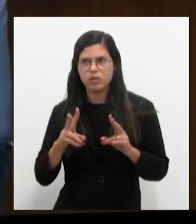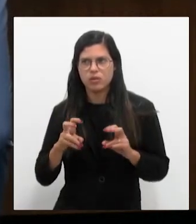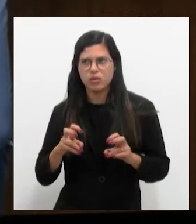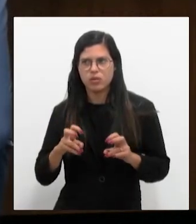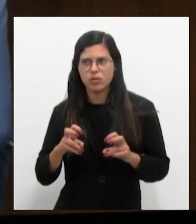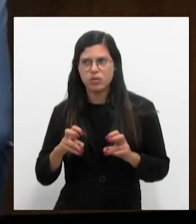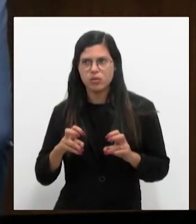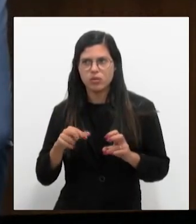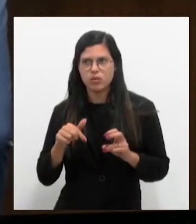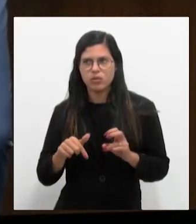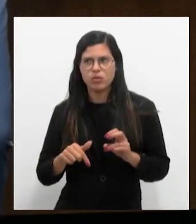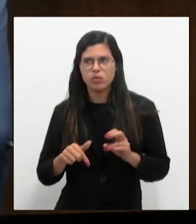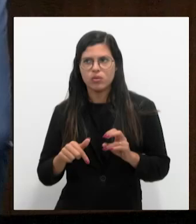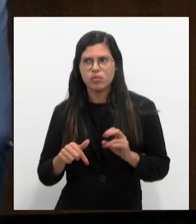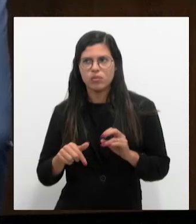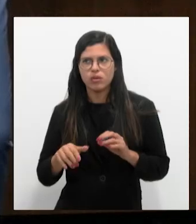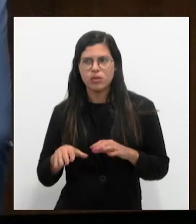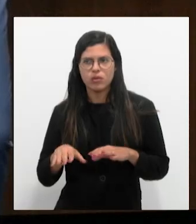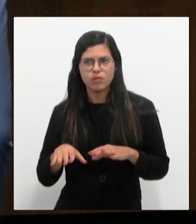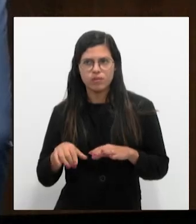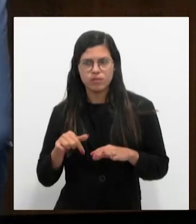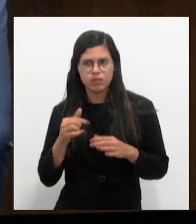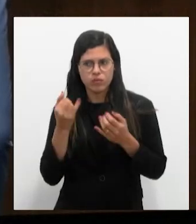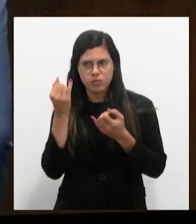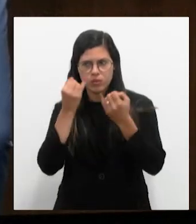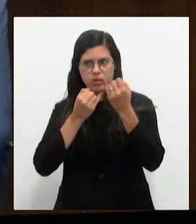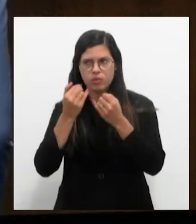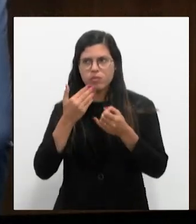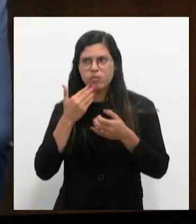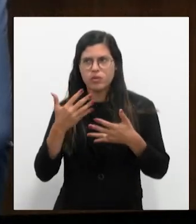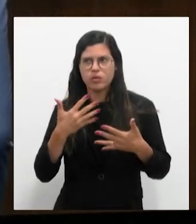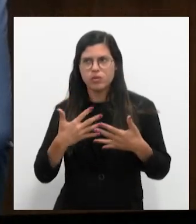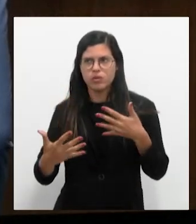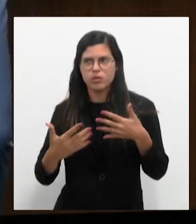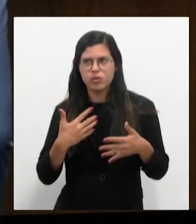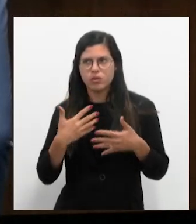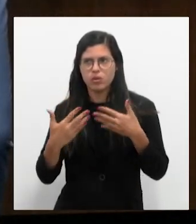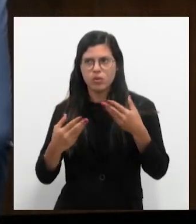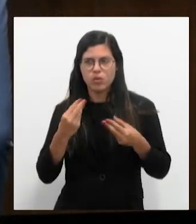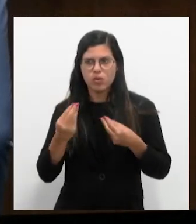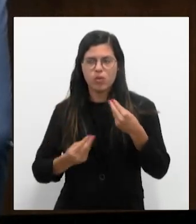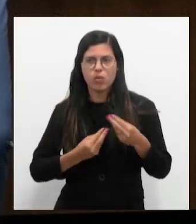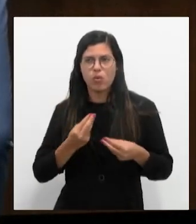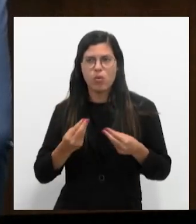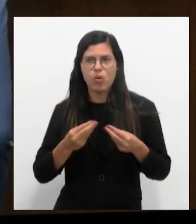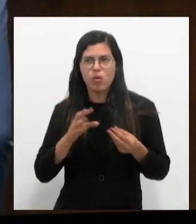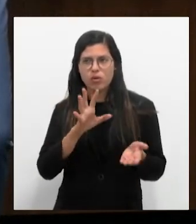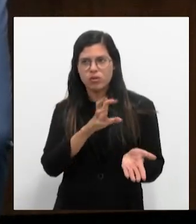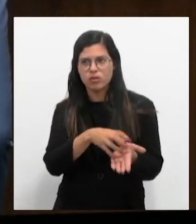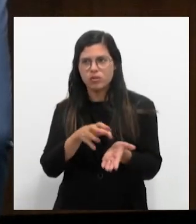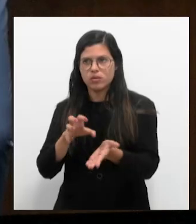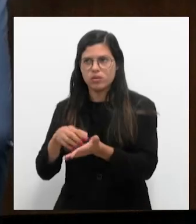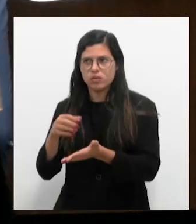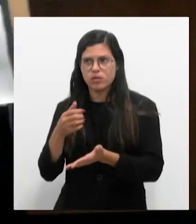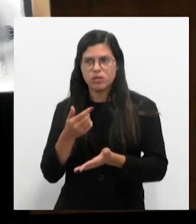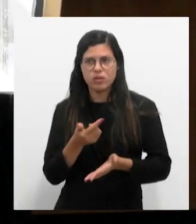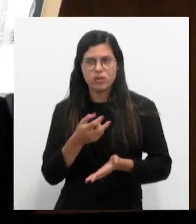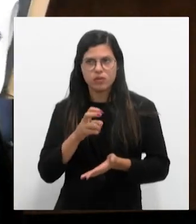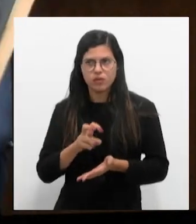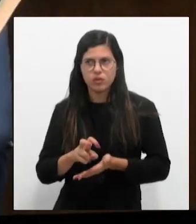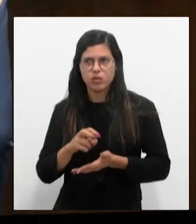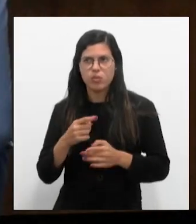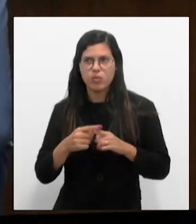pedindo justamente transparência nessa licitação e como será distribuído esses 125 núcleos. Porque nós estamos chegando no período